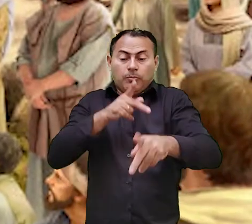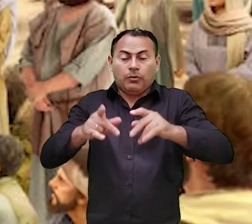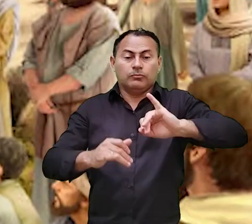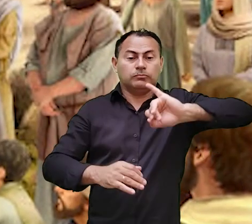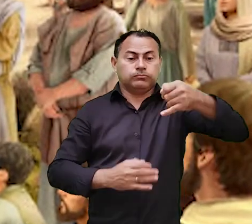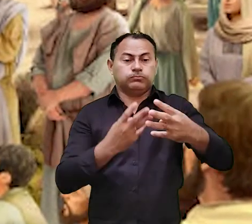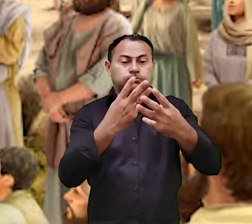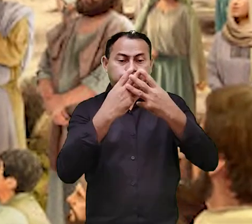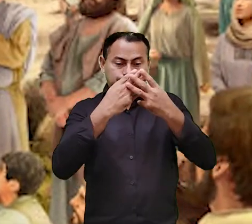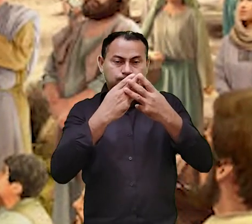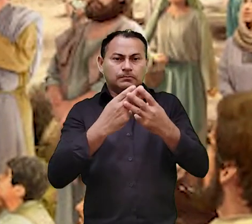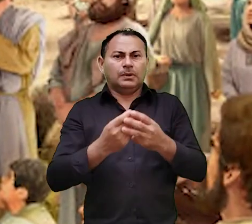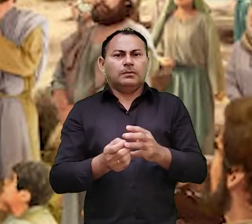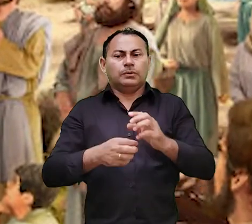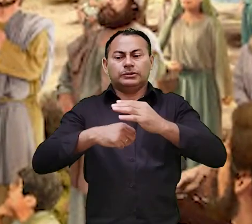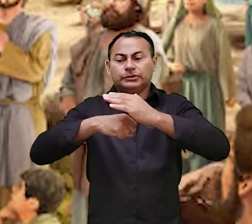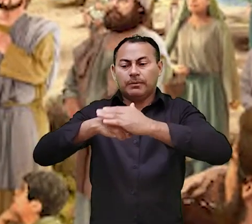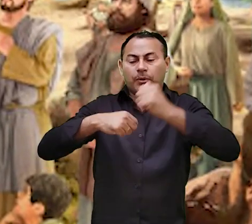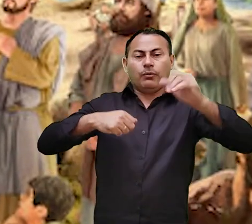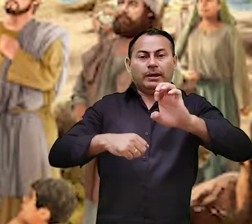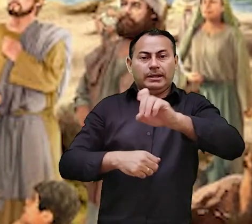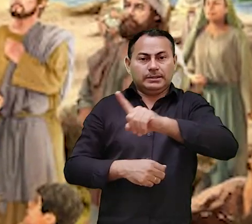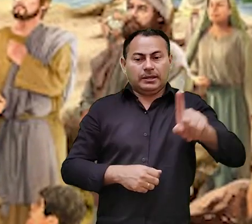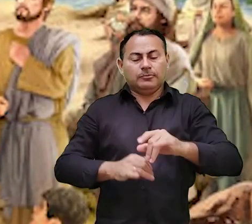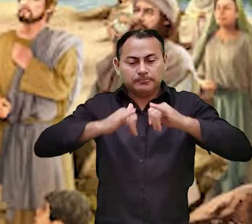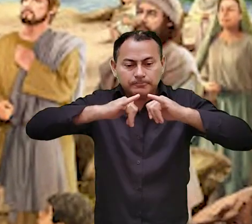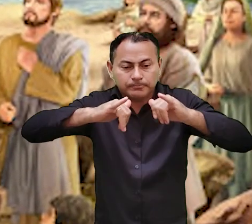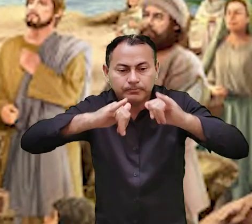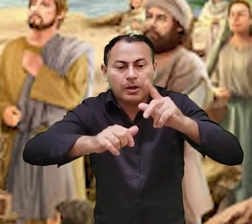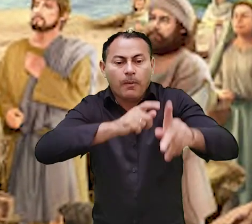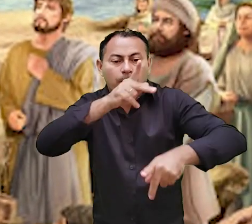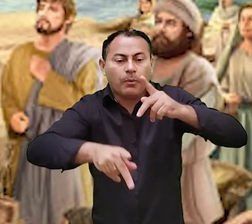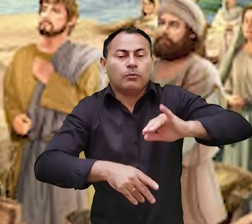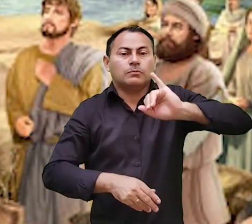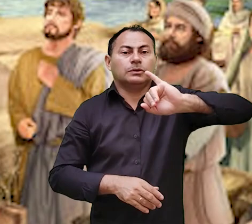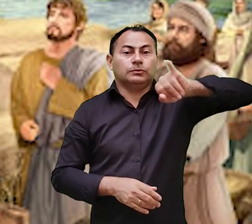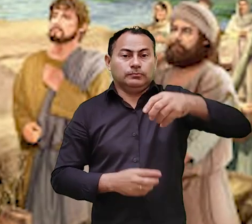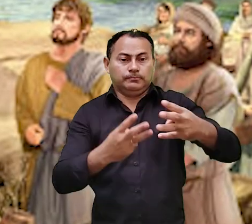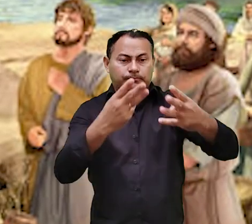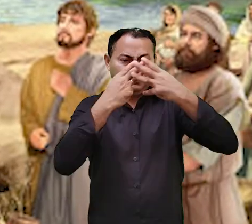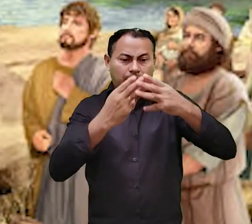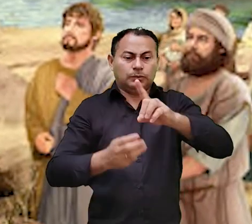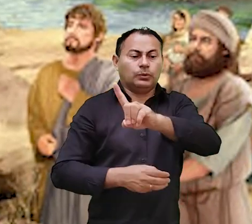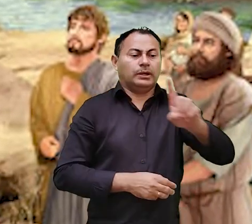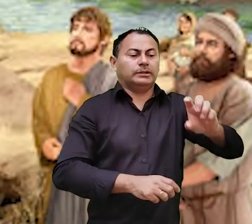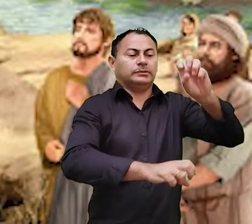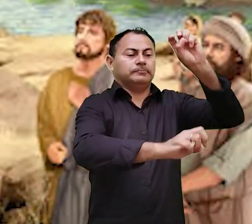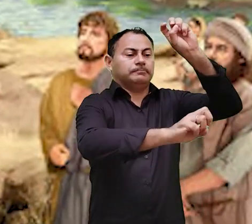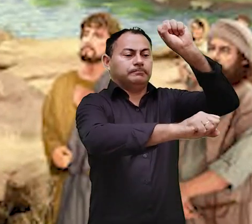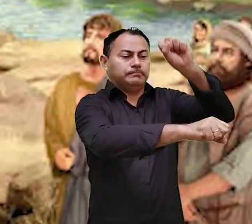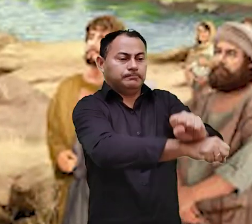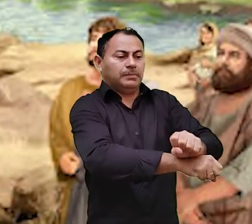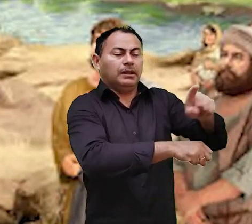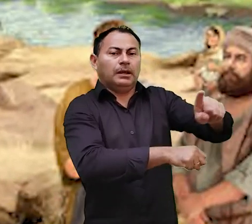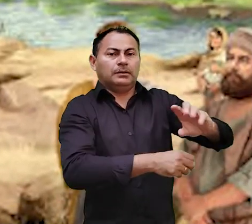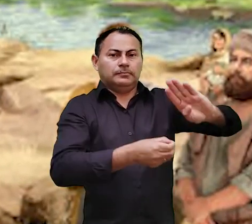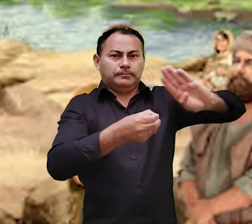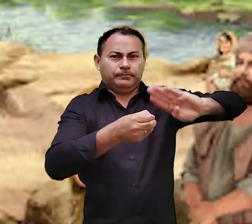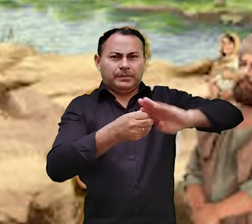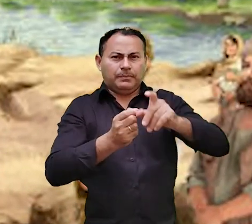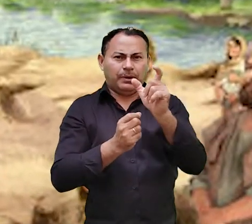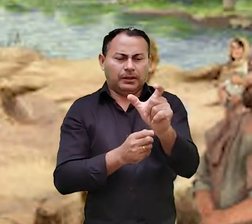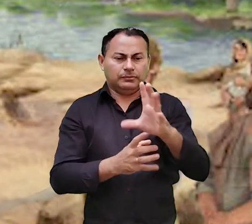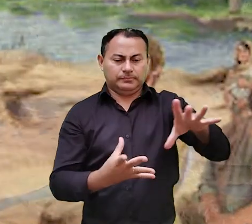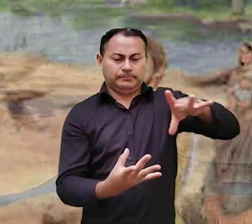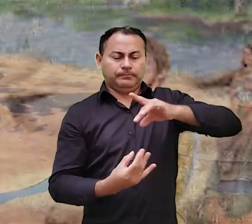povo de Judá ficasse sem revelação, por isso comissionou Ezequiel para pregar para o povo de Judá durante o cativeiro.